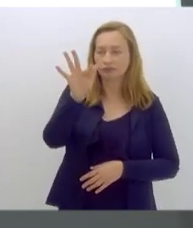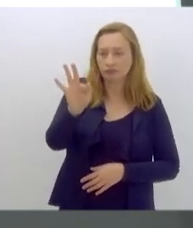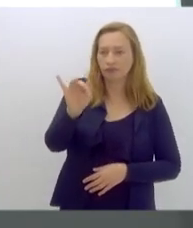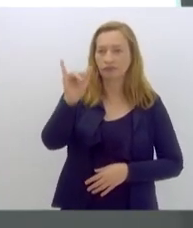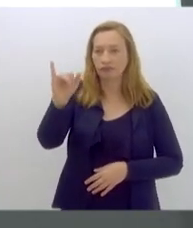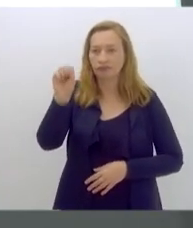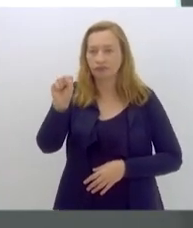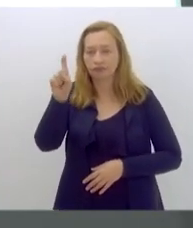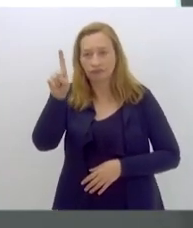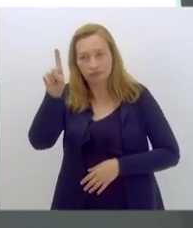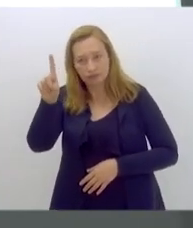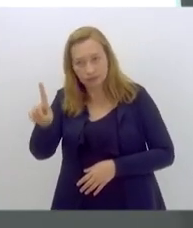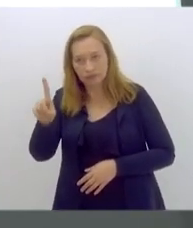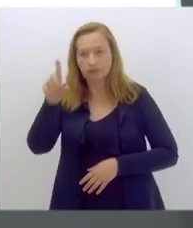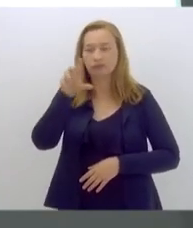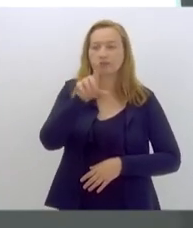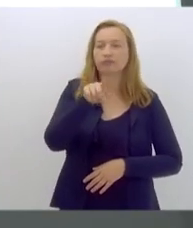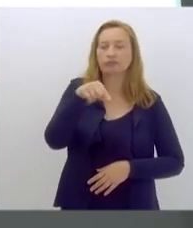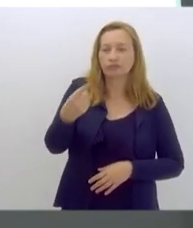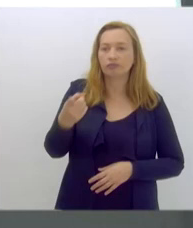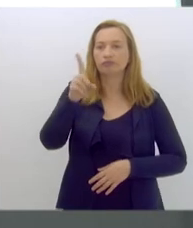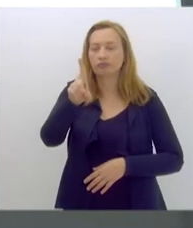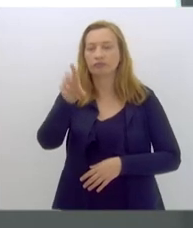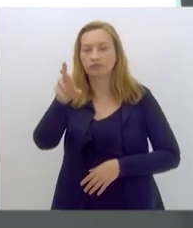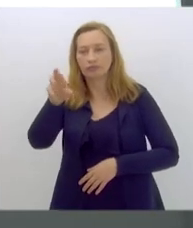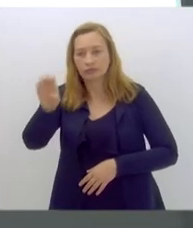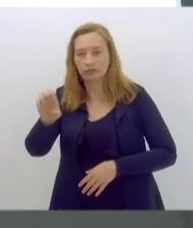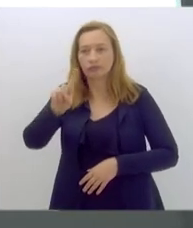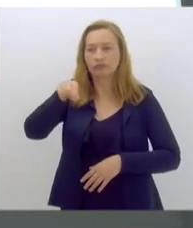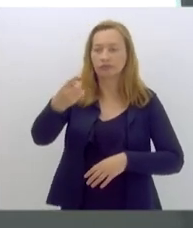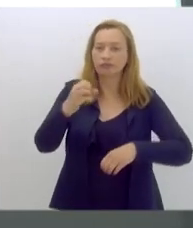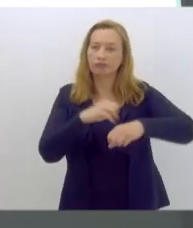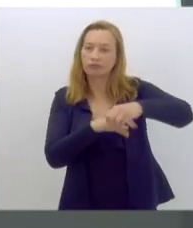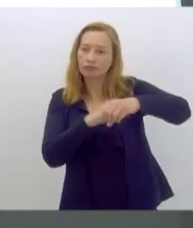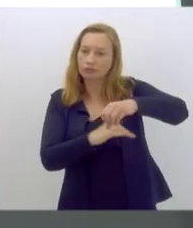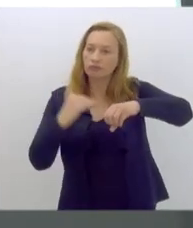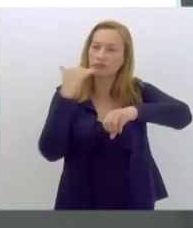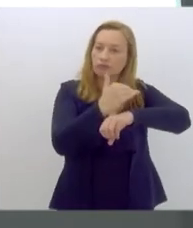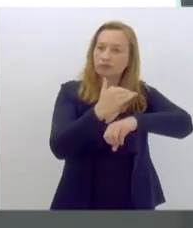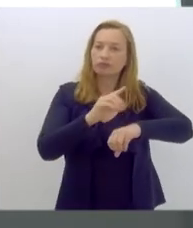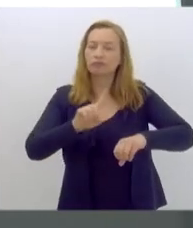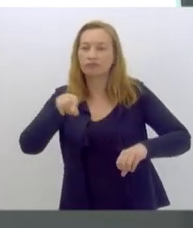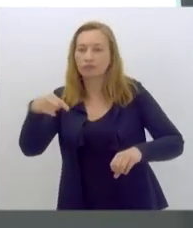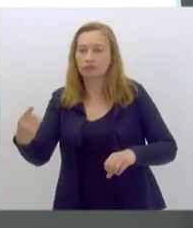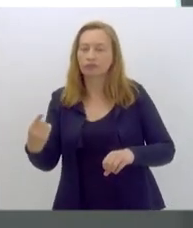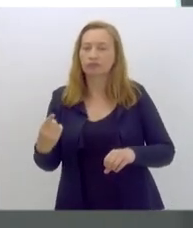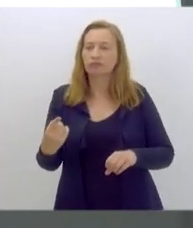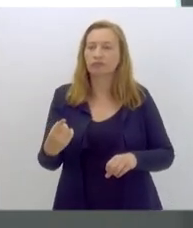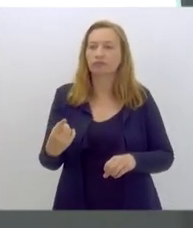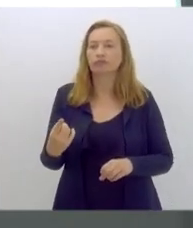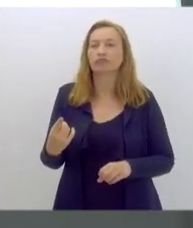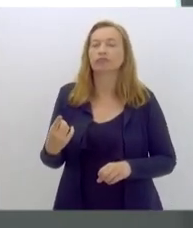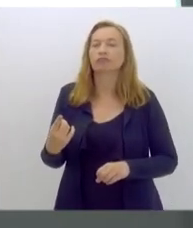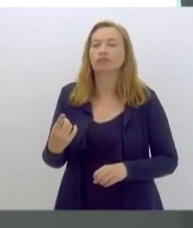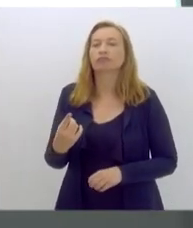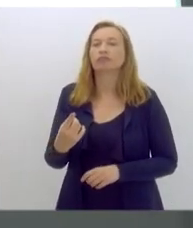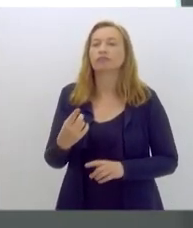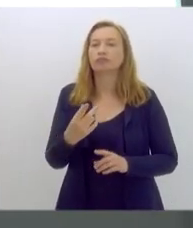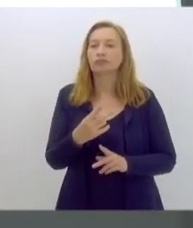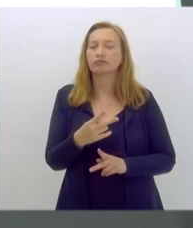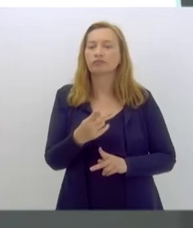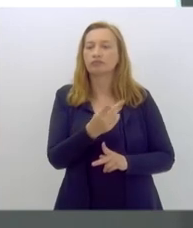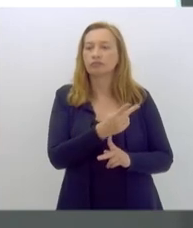uma parte para o dre uma parte para o fundo soberano e a grande maioria